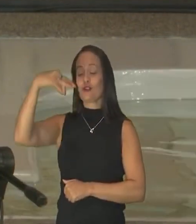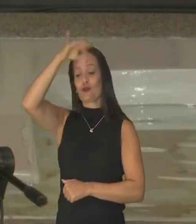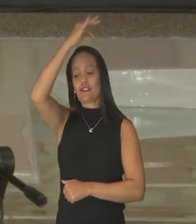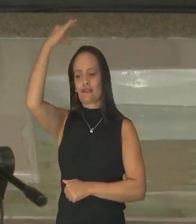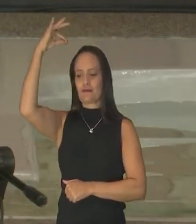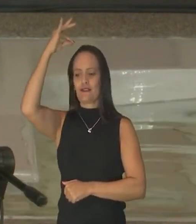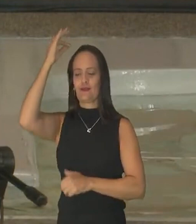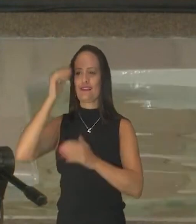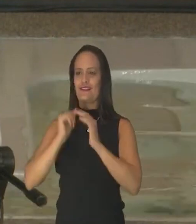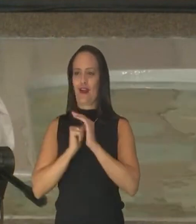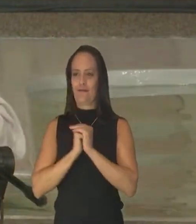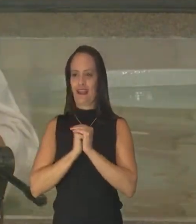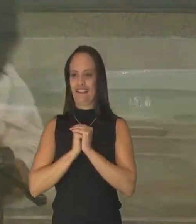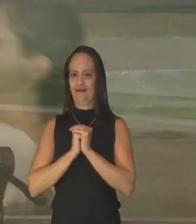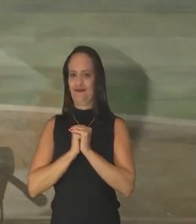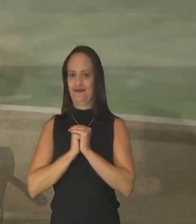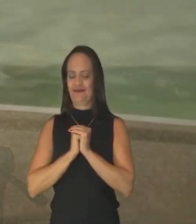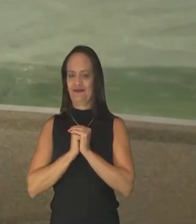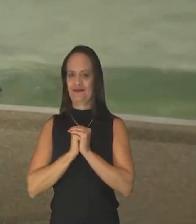do Espírito Santo. Amém.